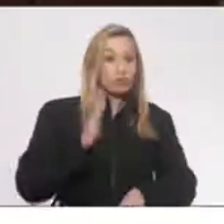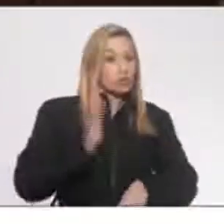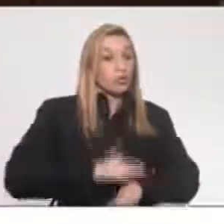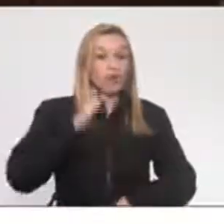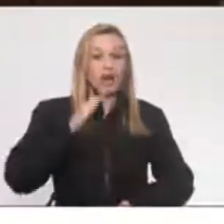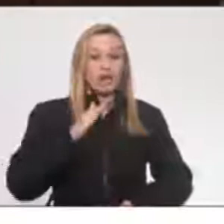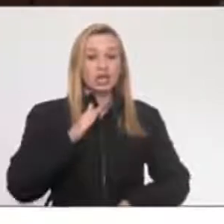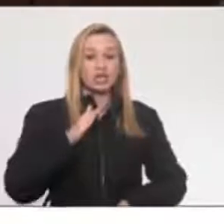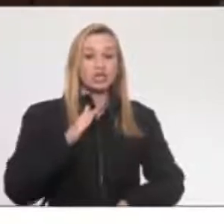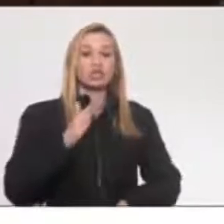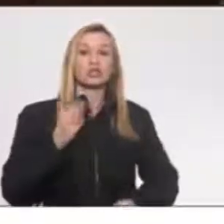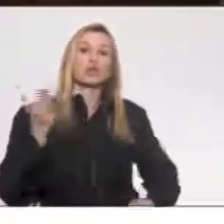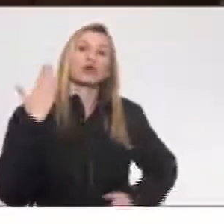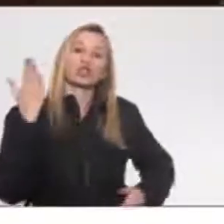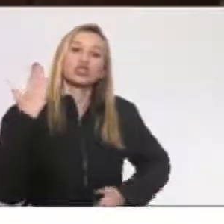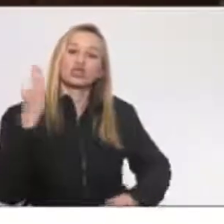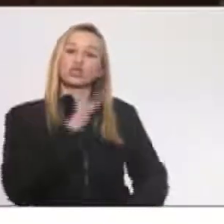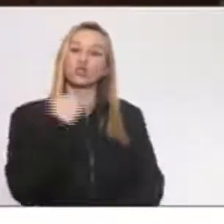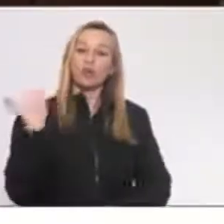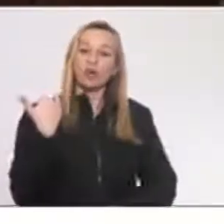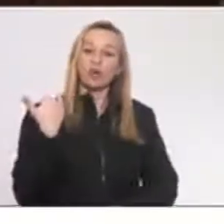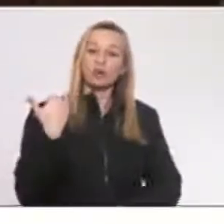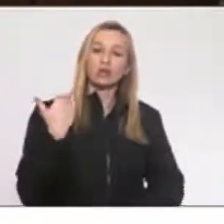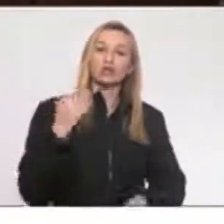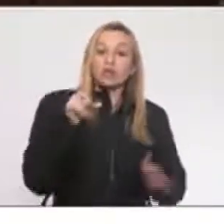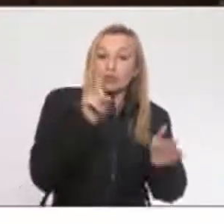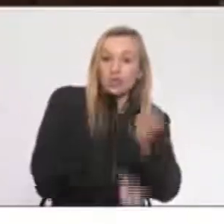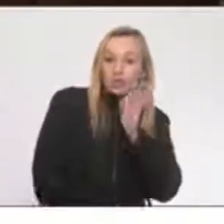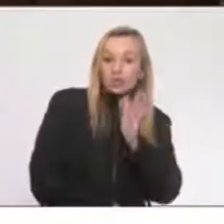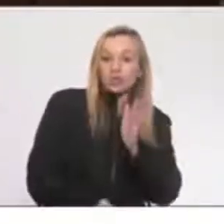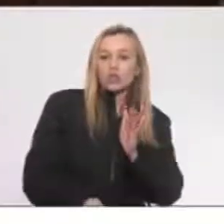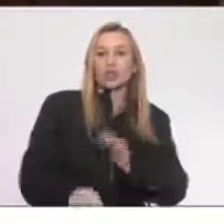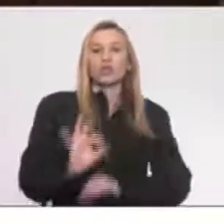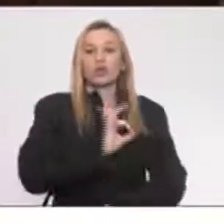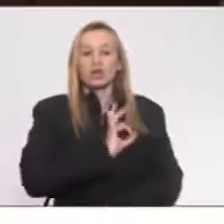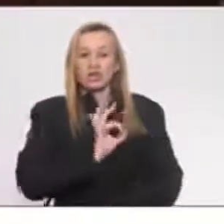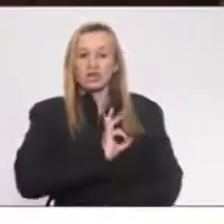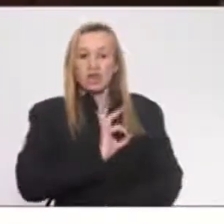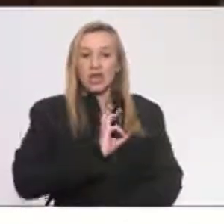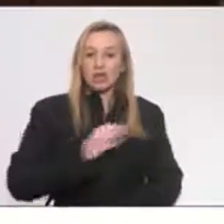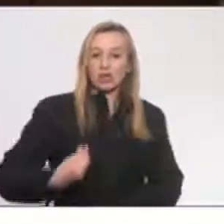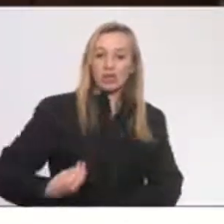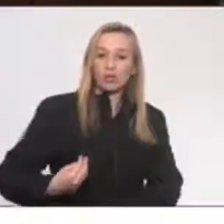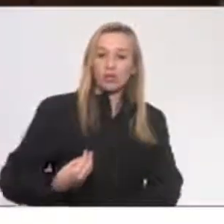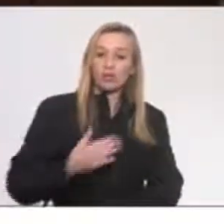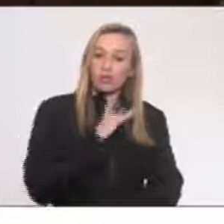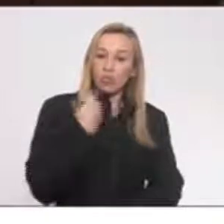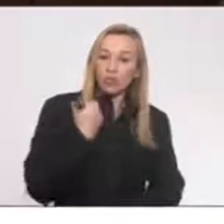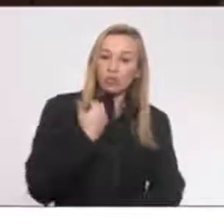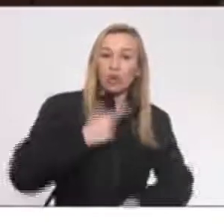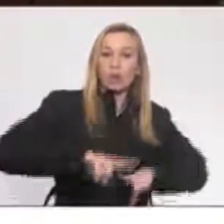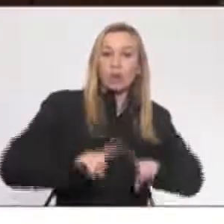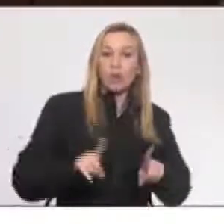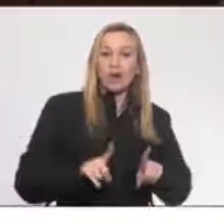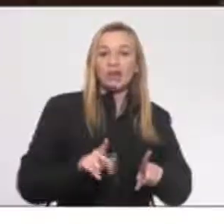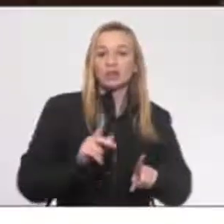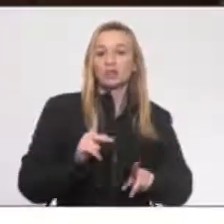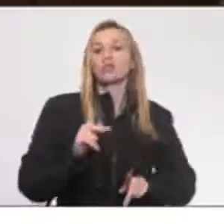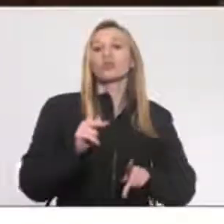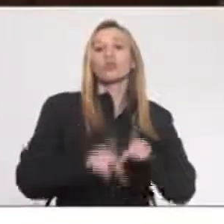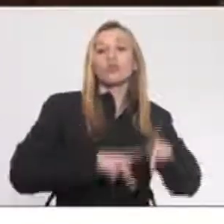vagabundo morre, quanto menos policiais são abatidos, mais a população sente a